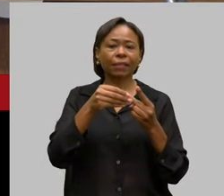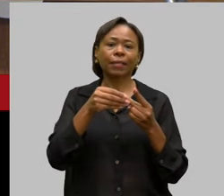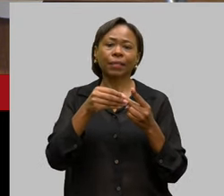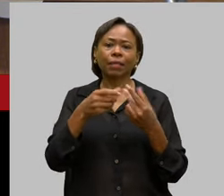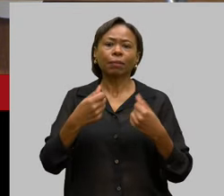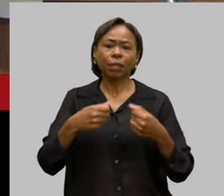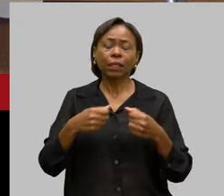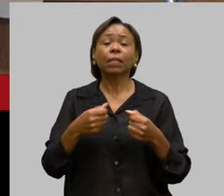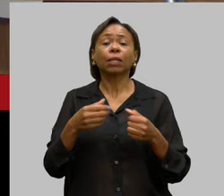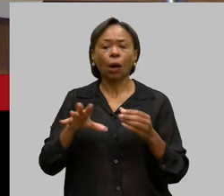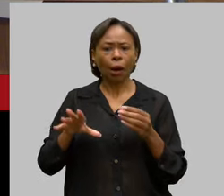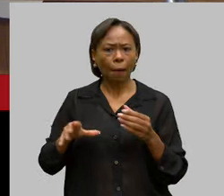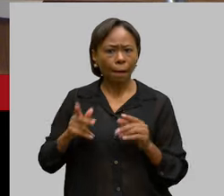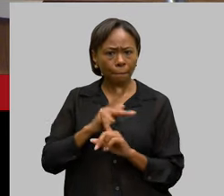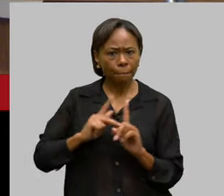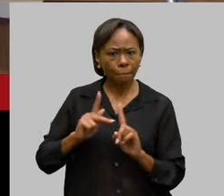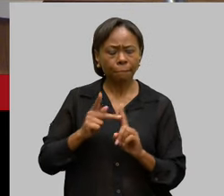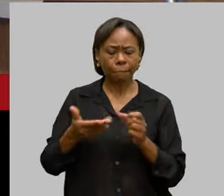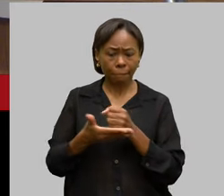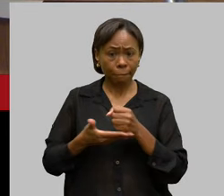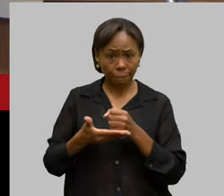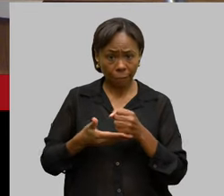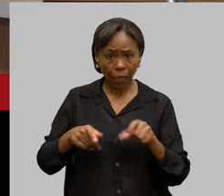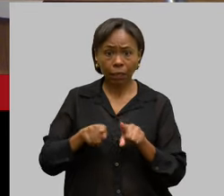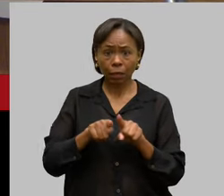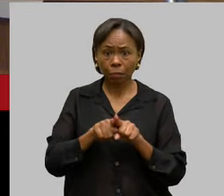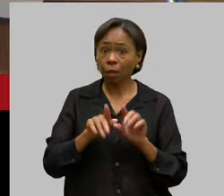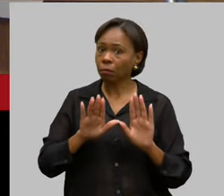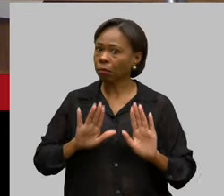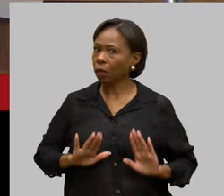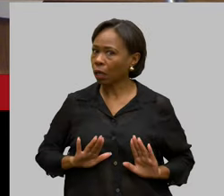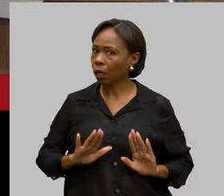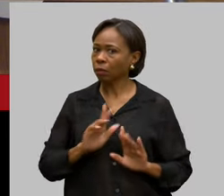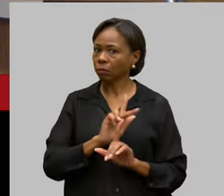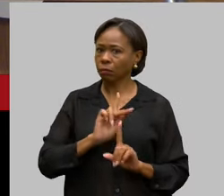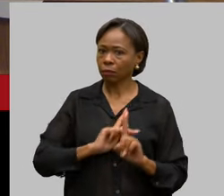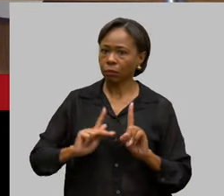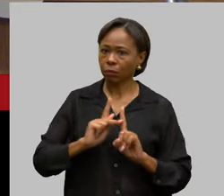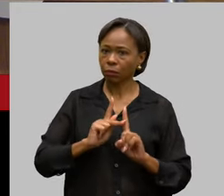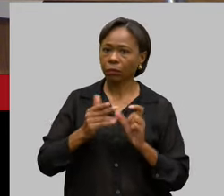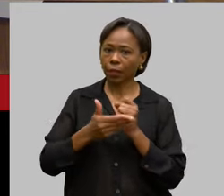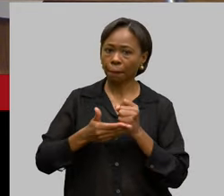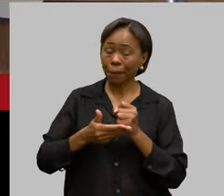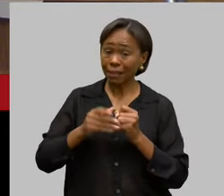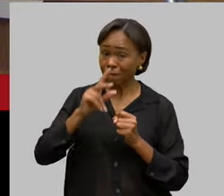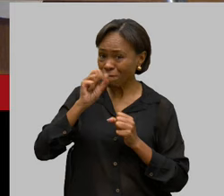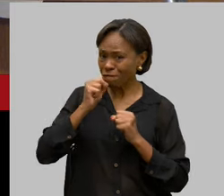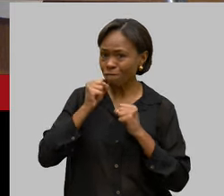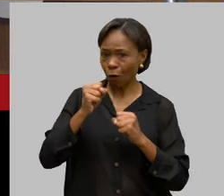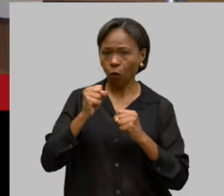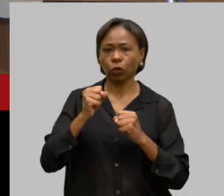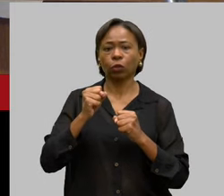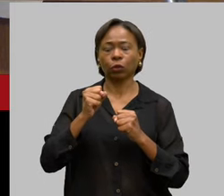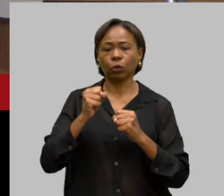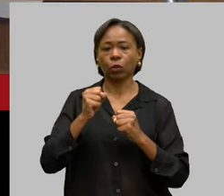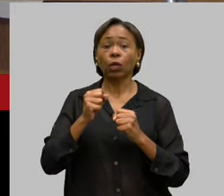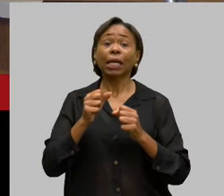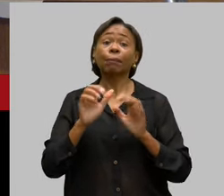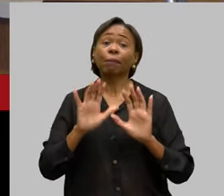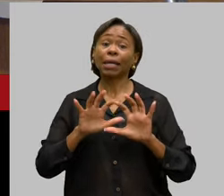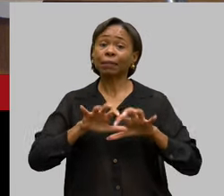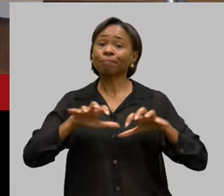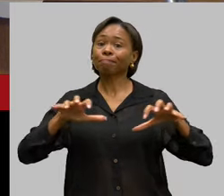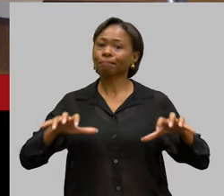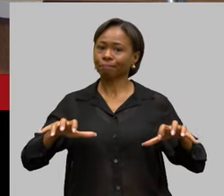básica mas uma previdência básica forte e uma previdência básica forte em regimes distintos dos